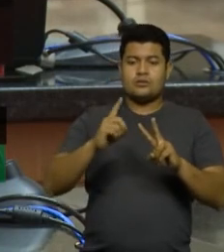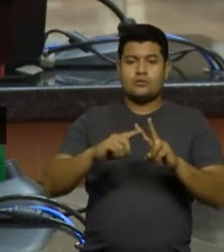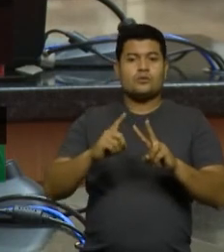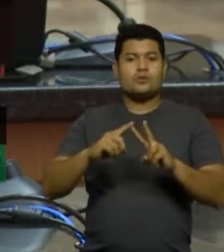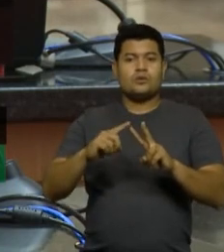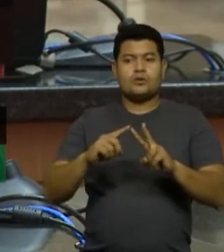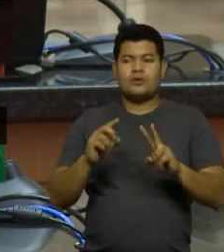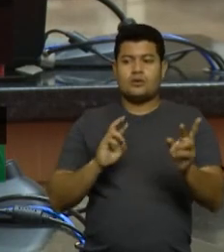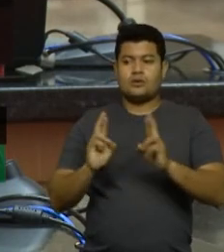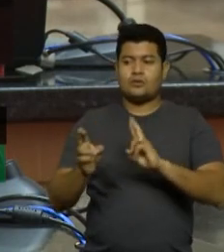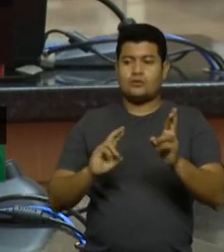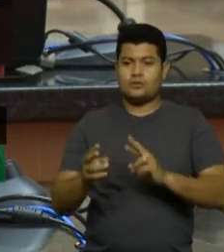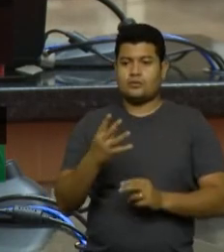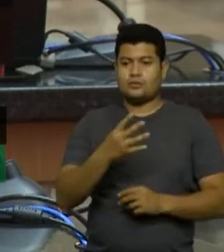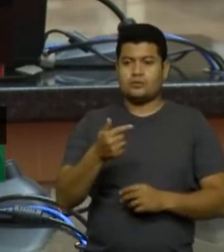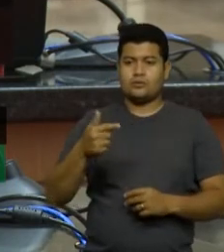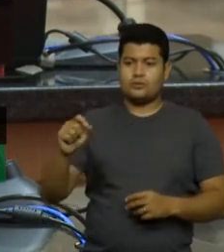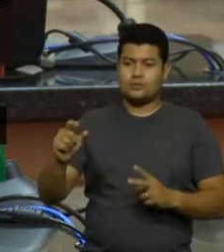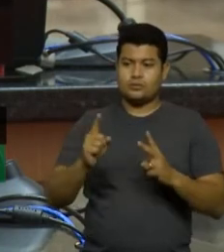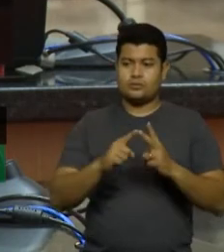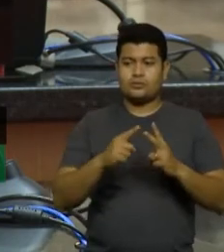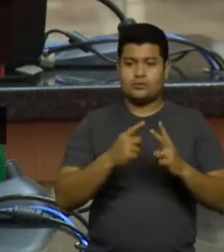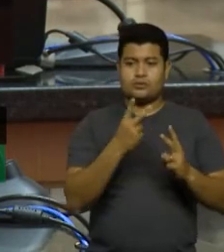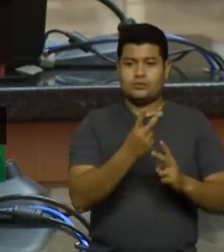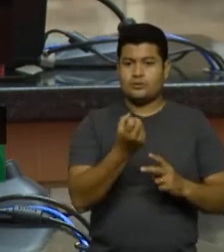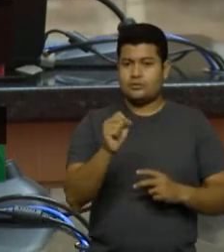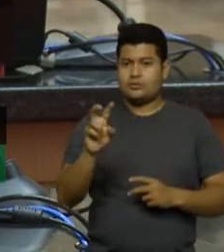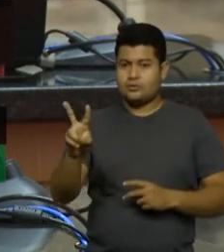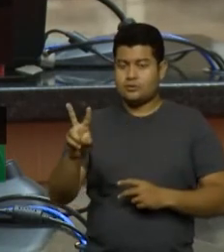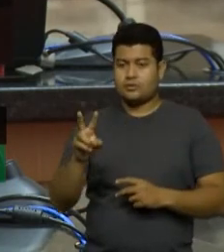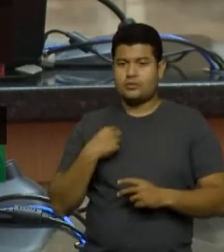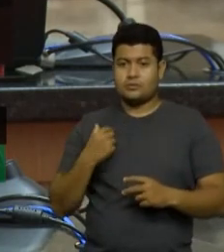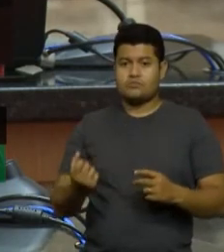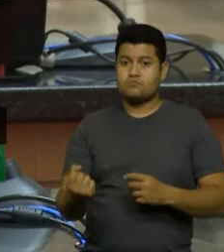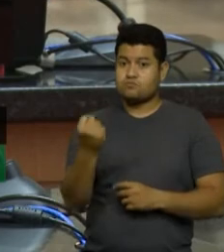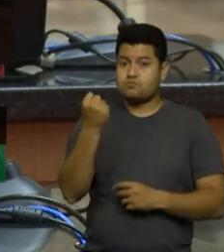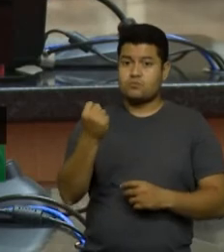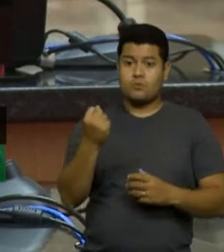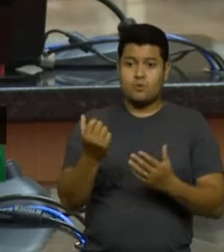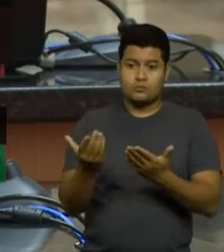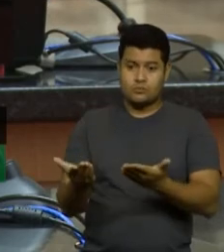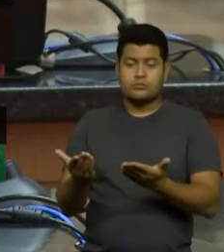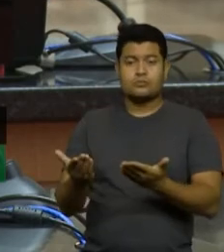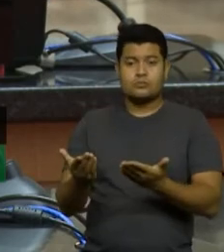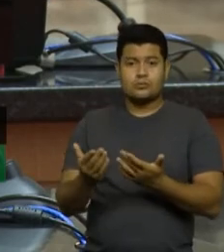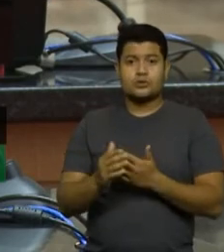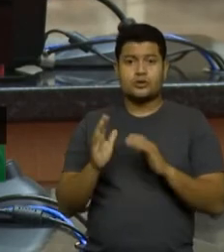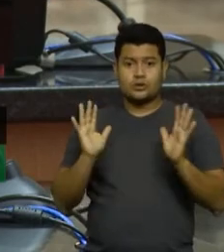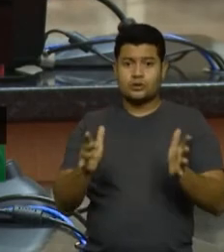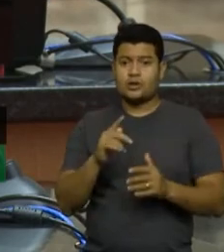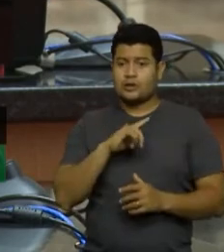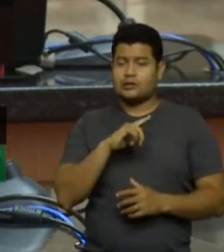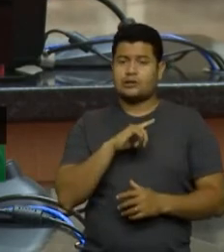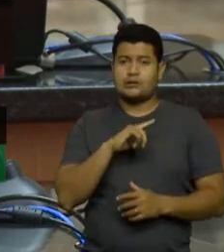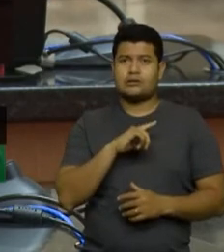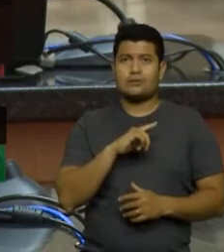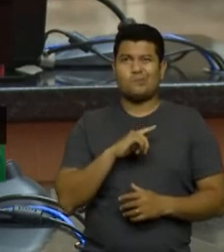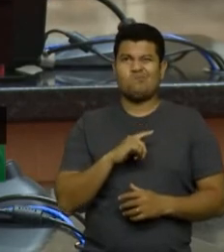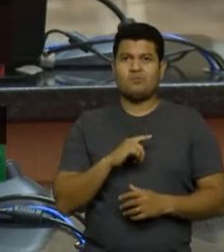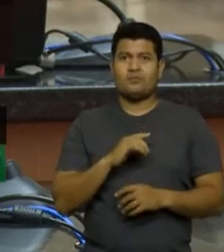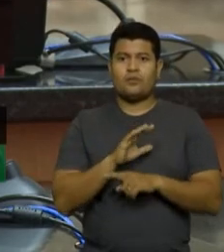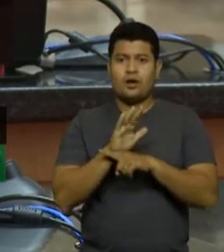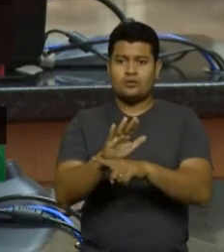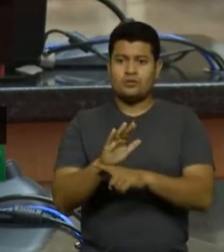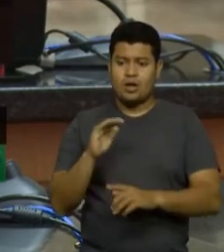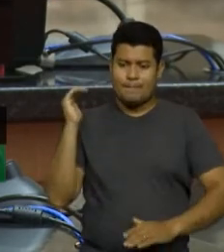e a BR-282, aliado ao potencial que já existe, certamente isso vai